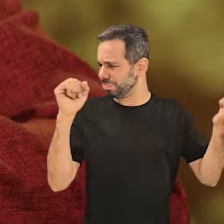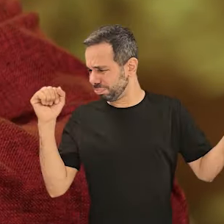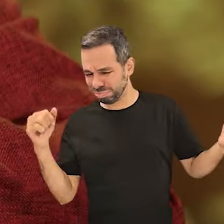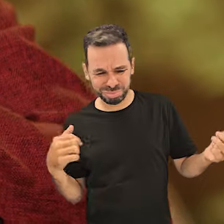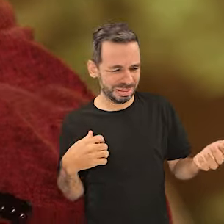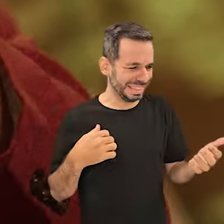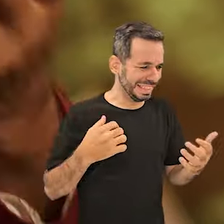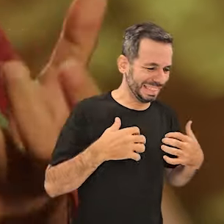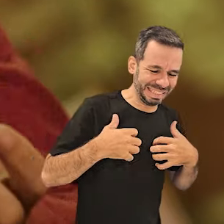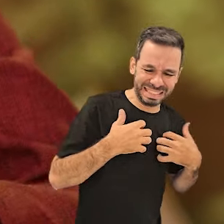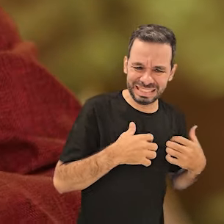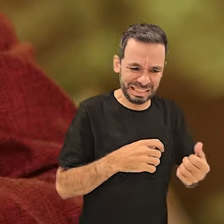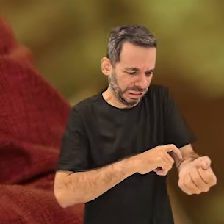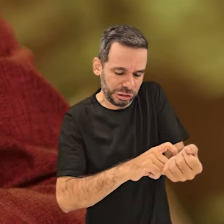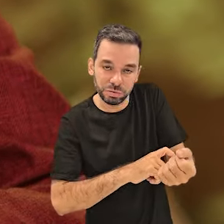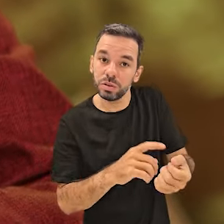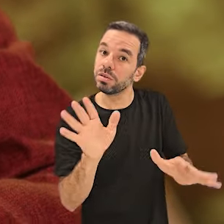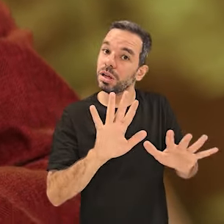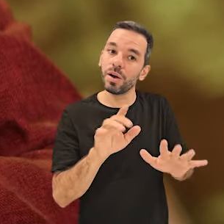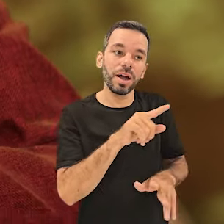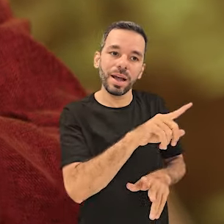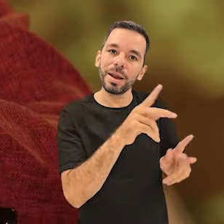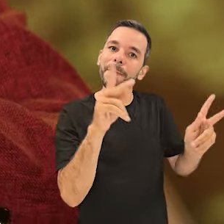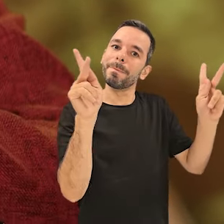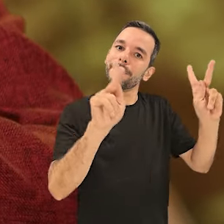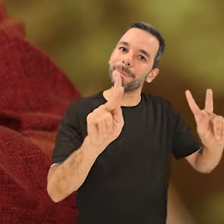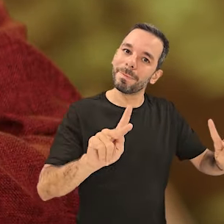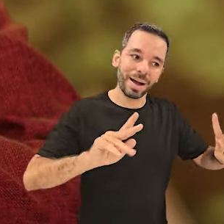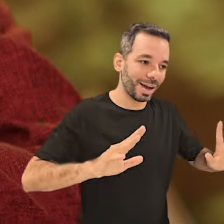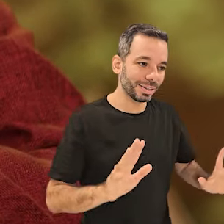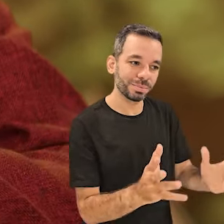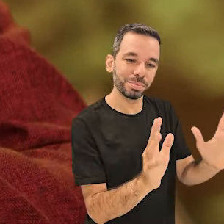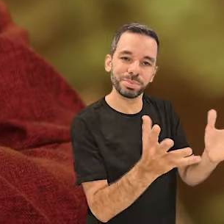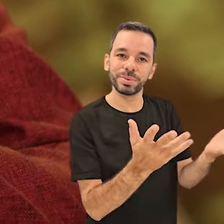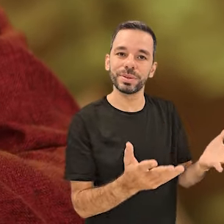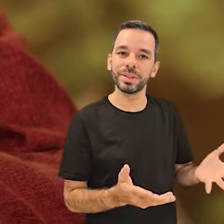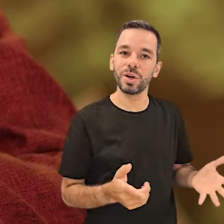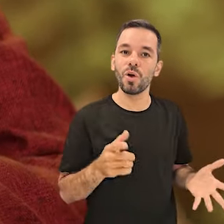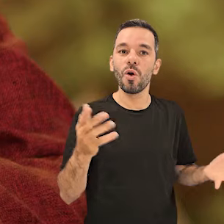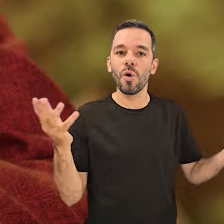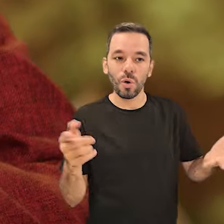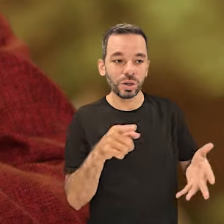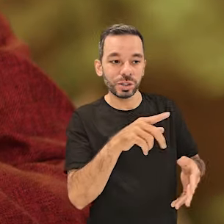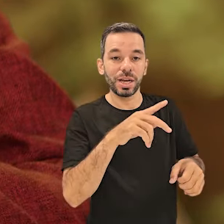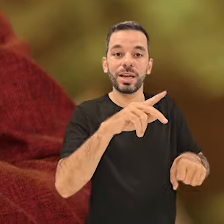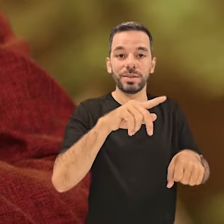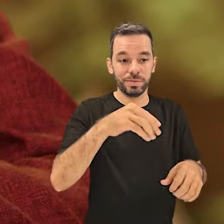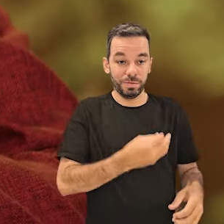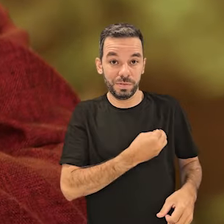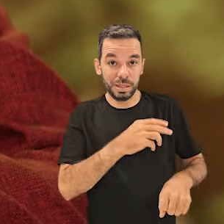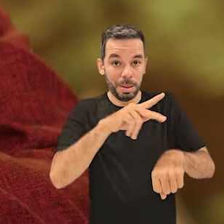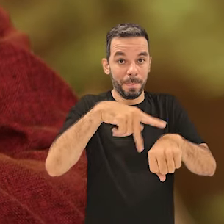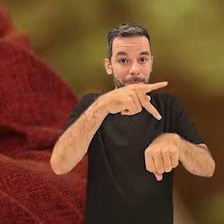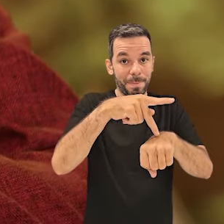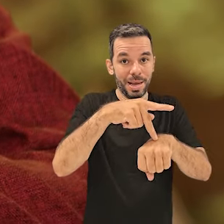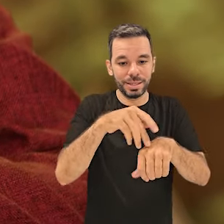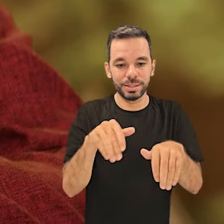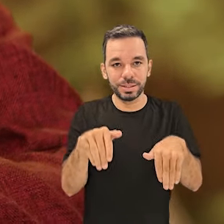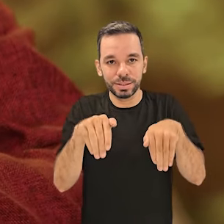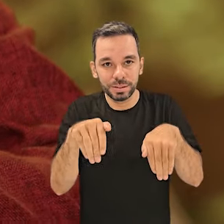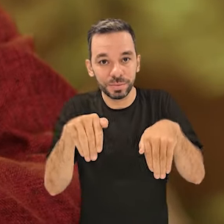da paz. Hoje o Maher mora na Austrália, mas é um brasileiro há muitos anos, é um autor muito querido nosso, e ele